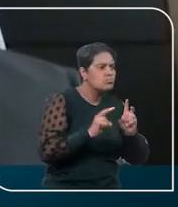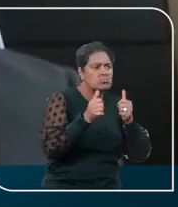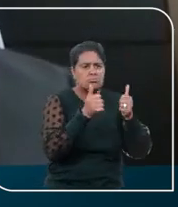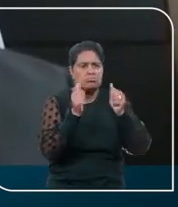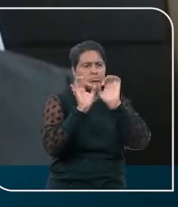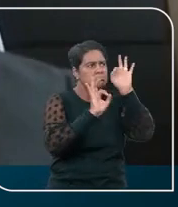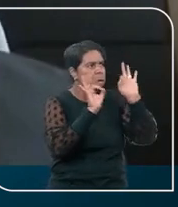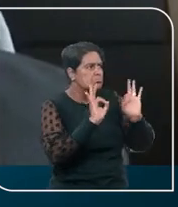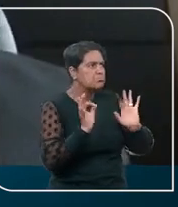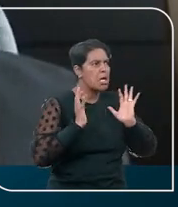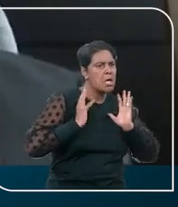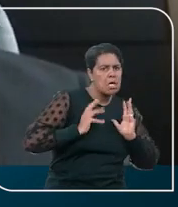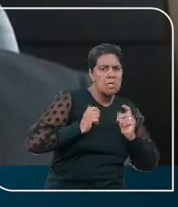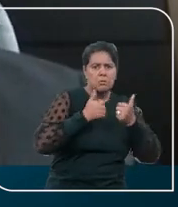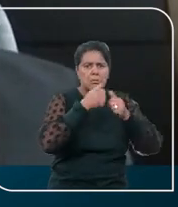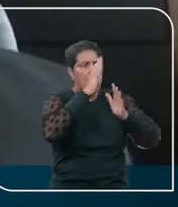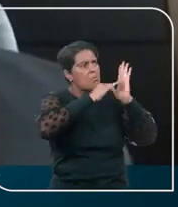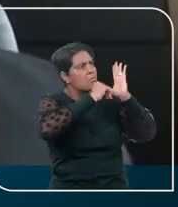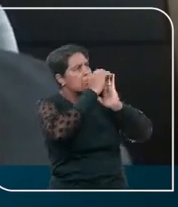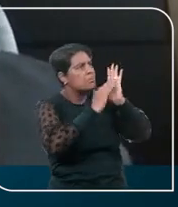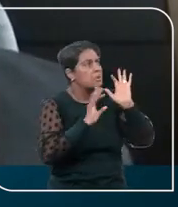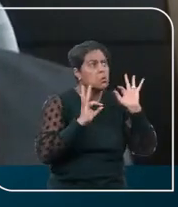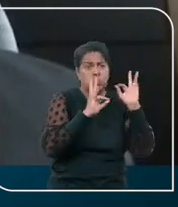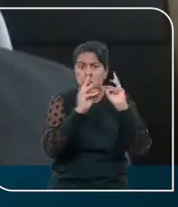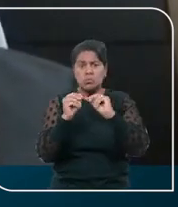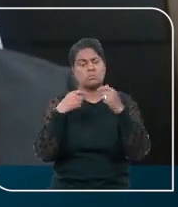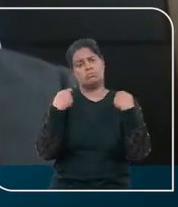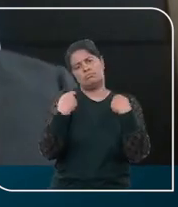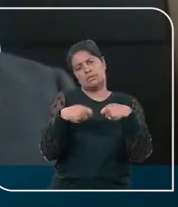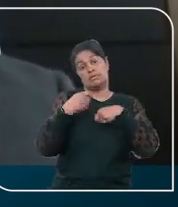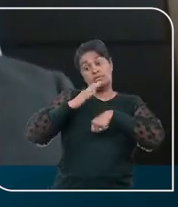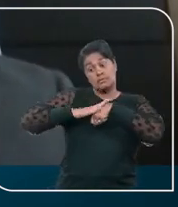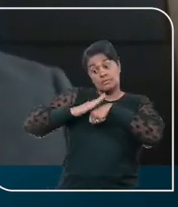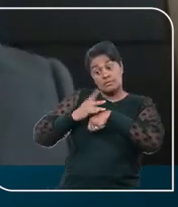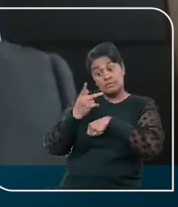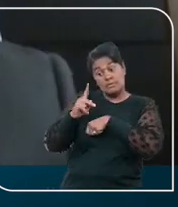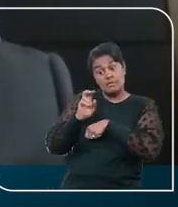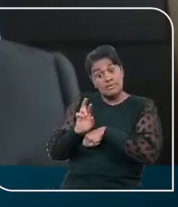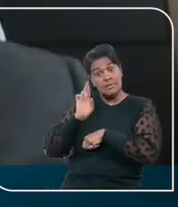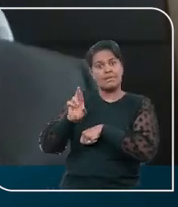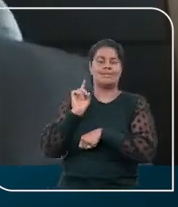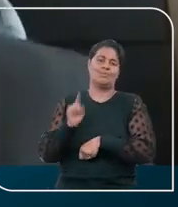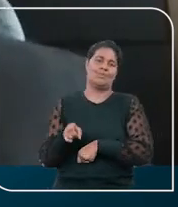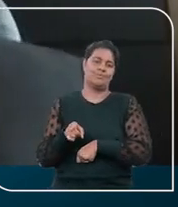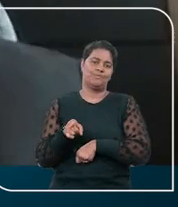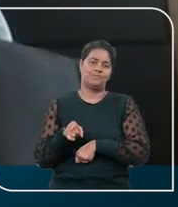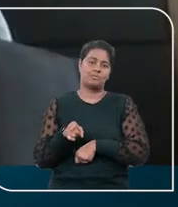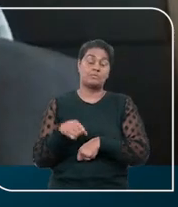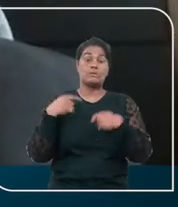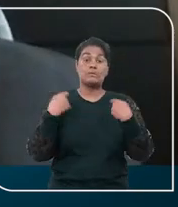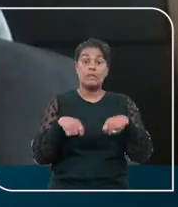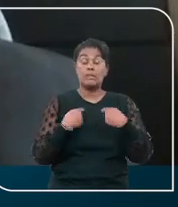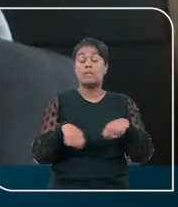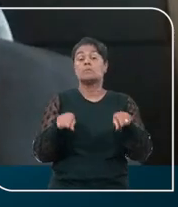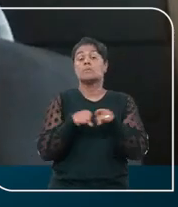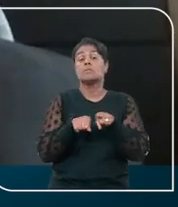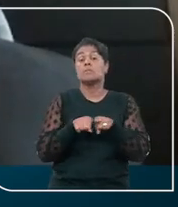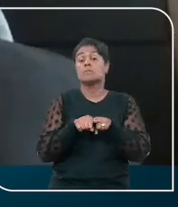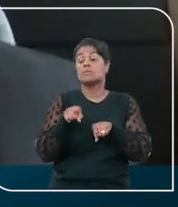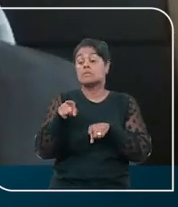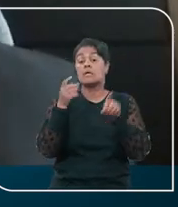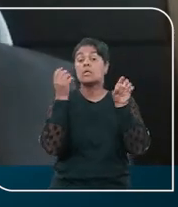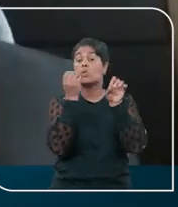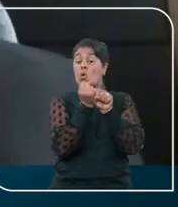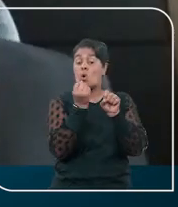essas partes comuns, zelar pelos serviços que interessem aos condôminos, elaborar receita